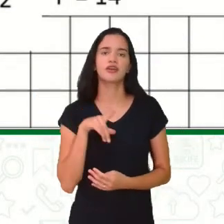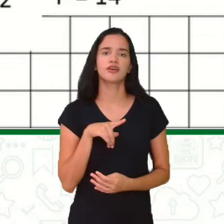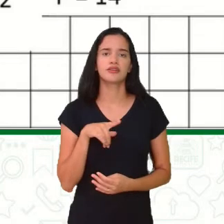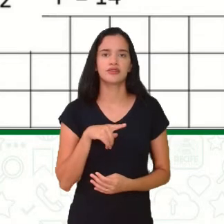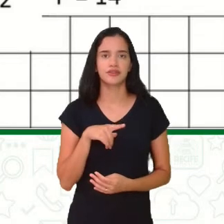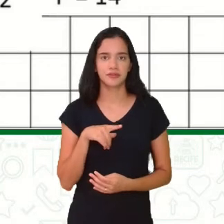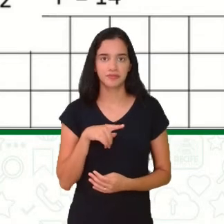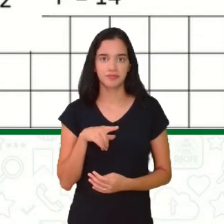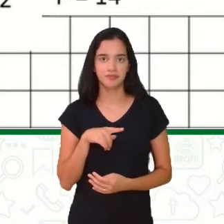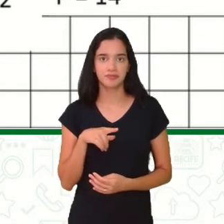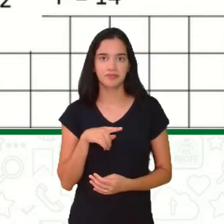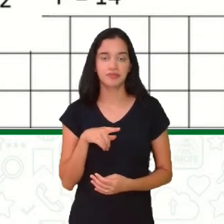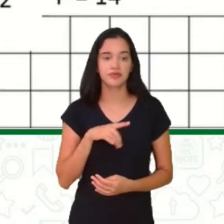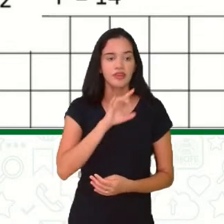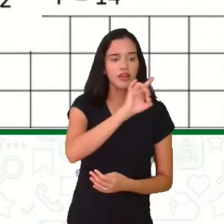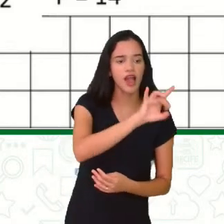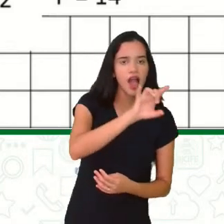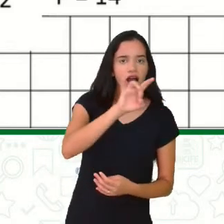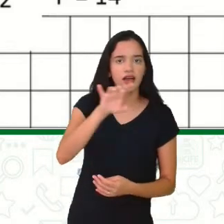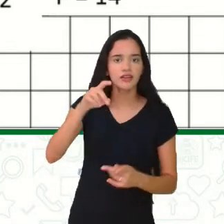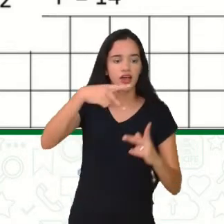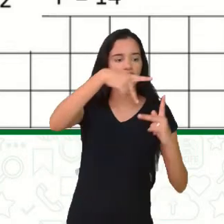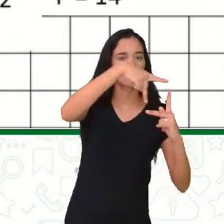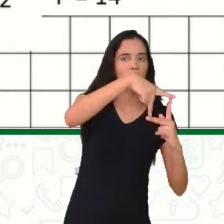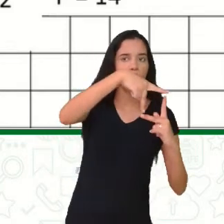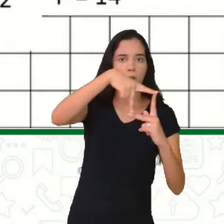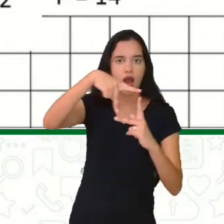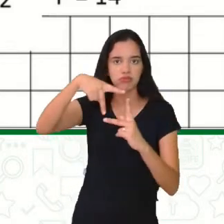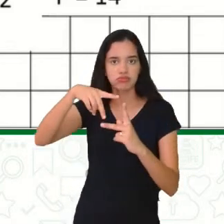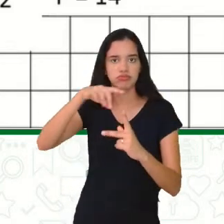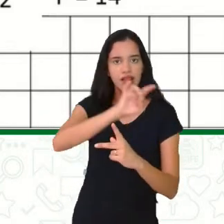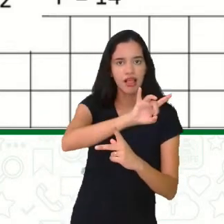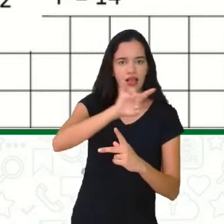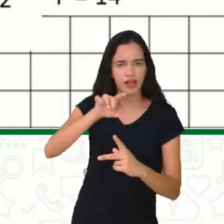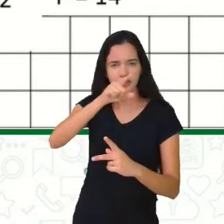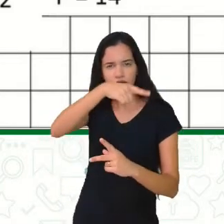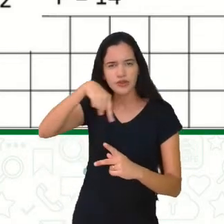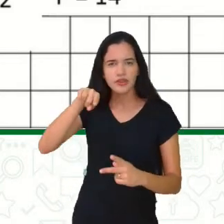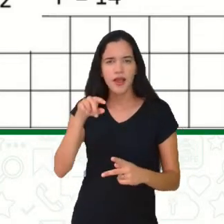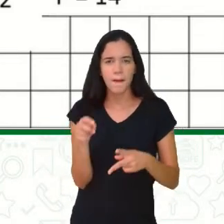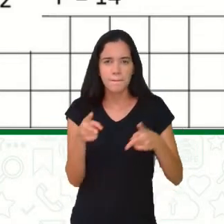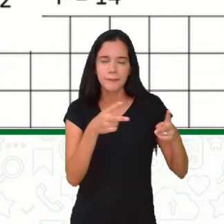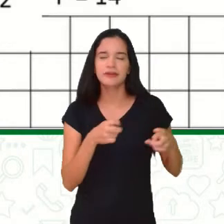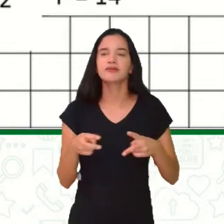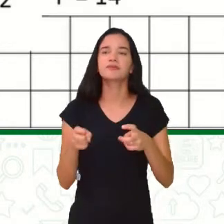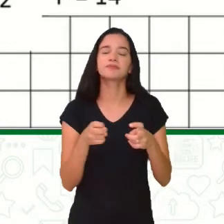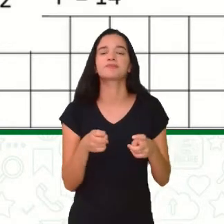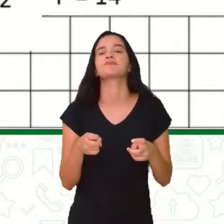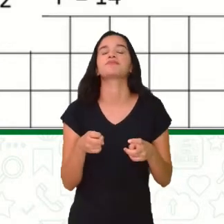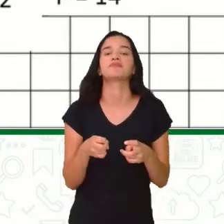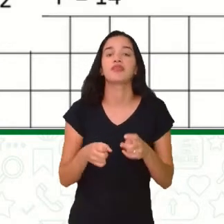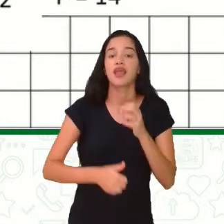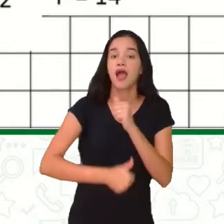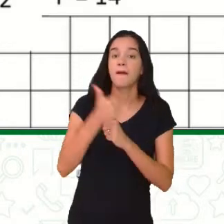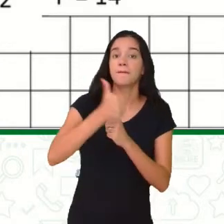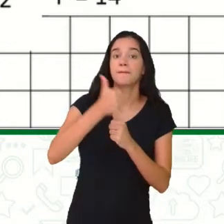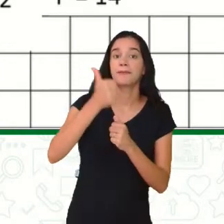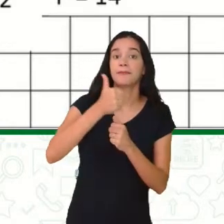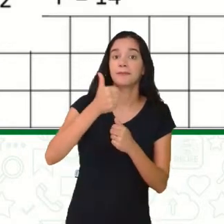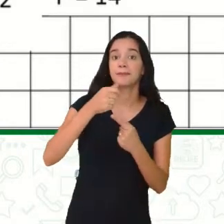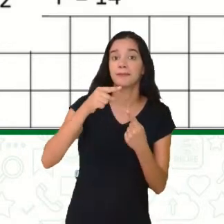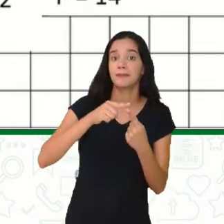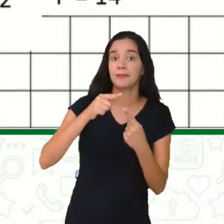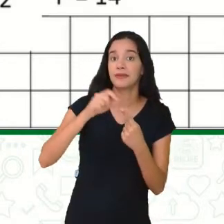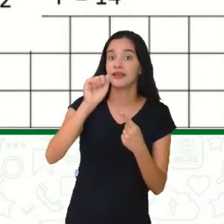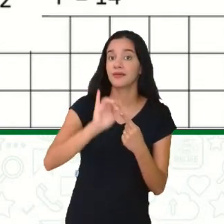tenho cada quadradinho desse é 1 metro, percebem? E a primeira figura,